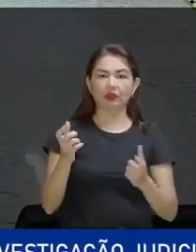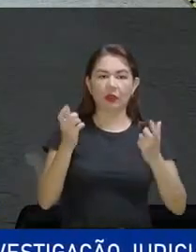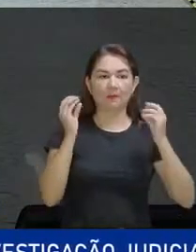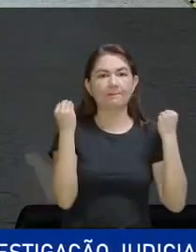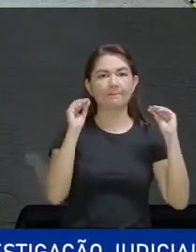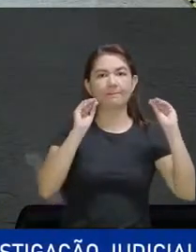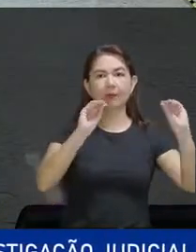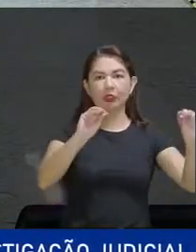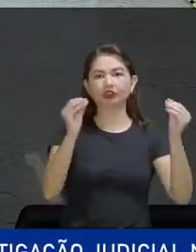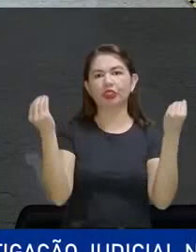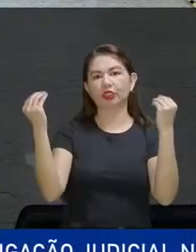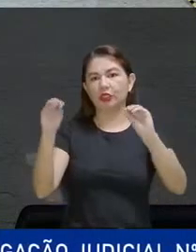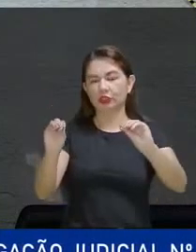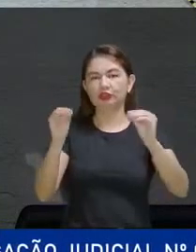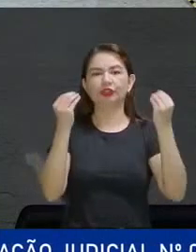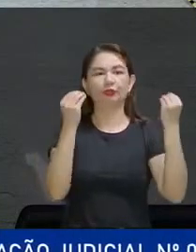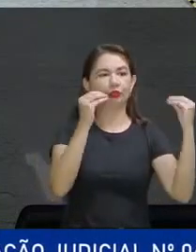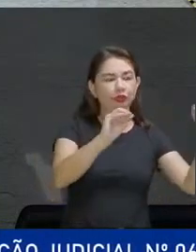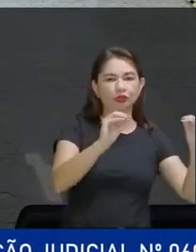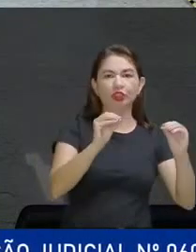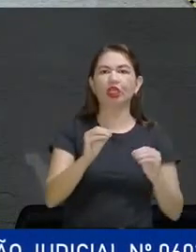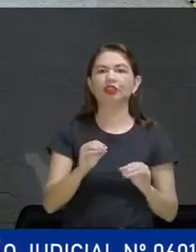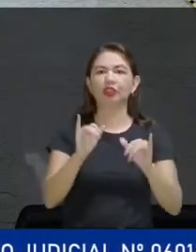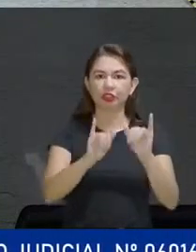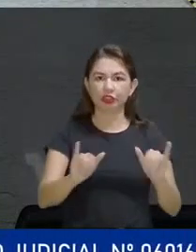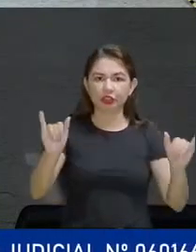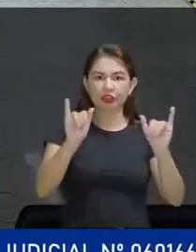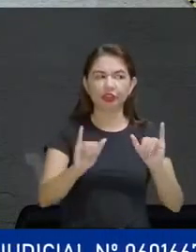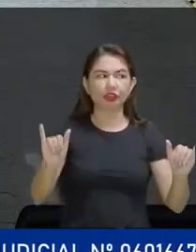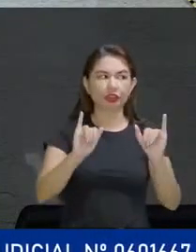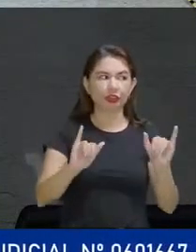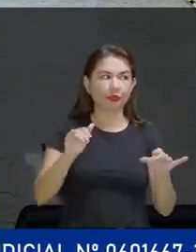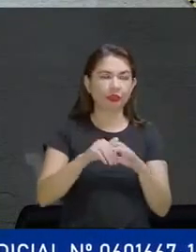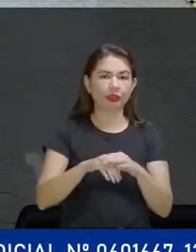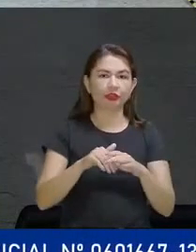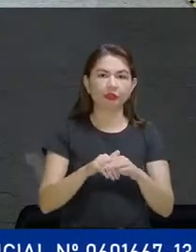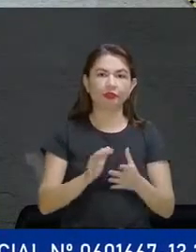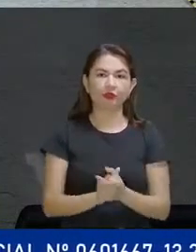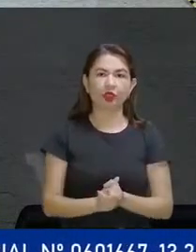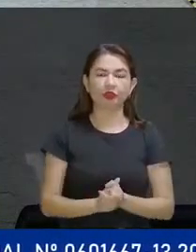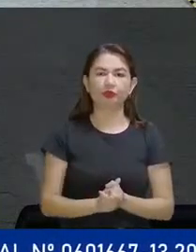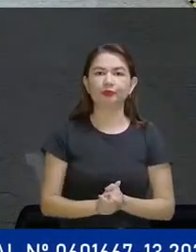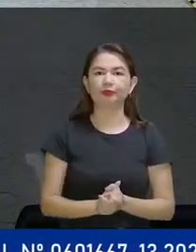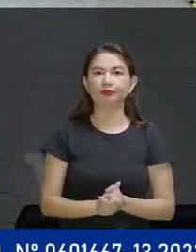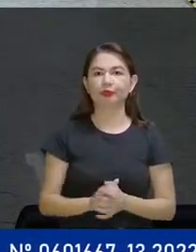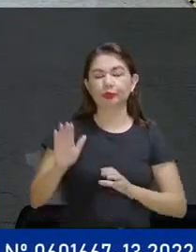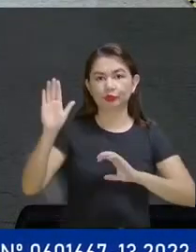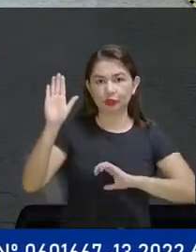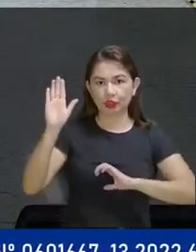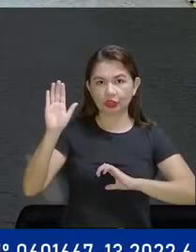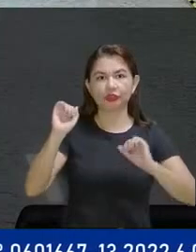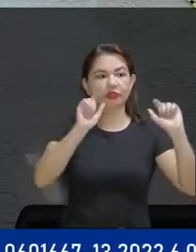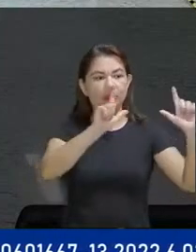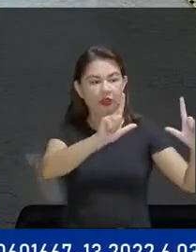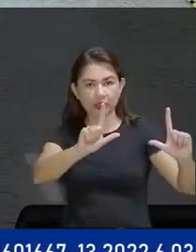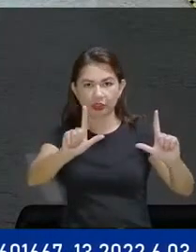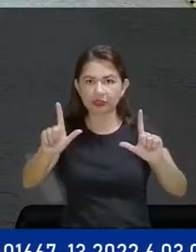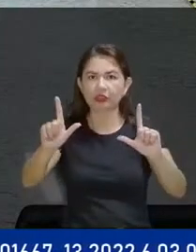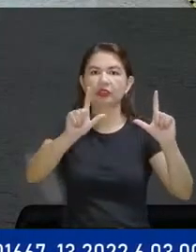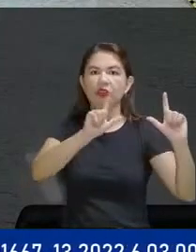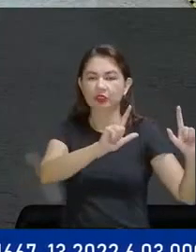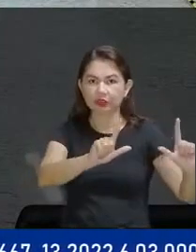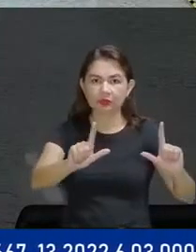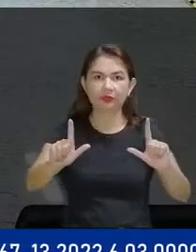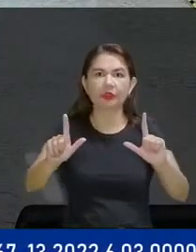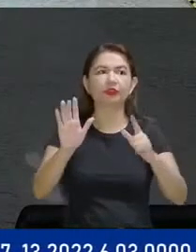campanha eleitoral em favor do candidato, conforme as imagens que foram apresentadas pelo MP e que